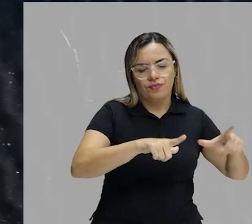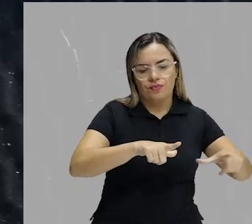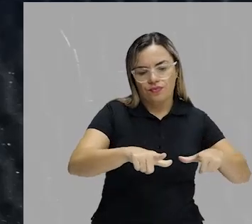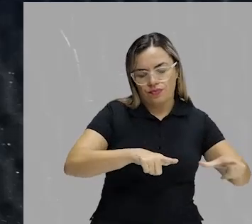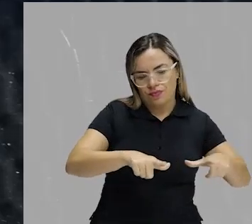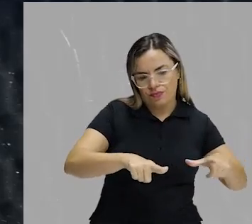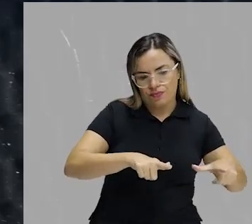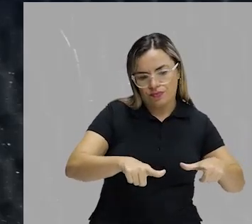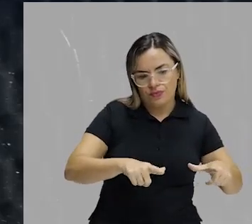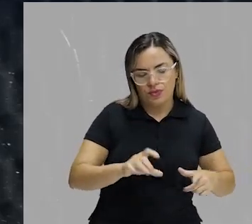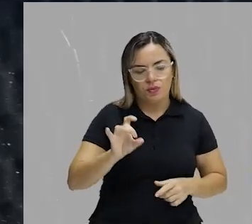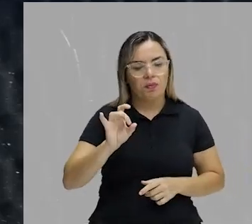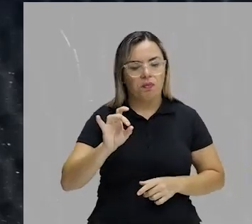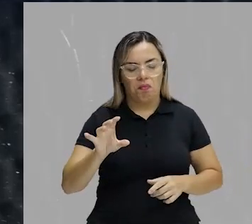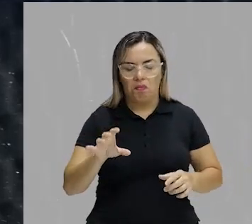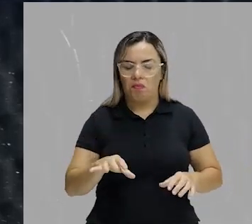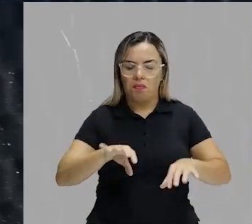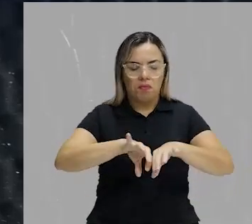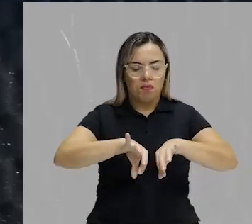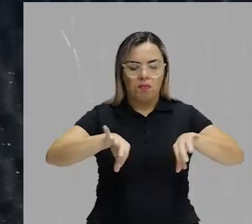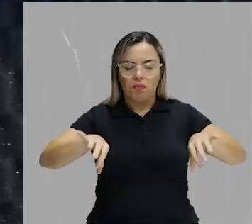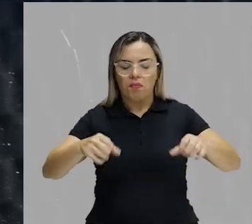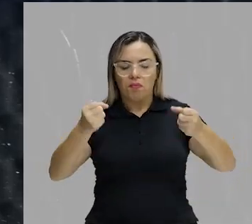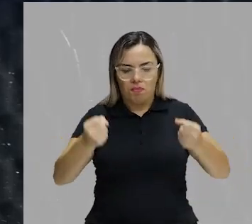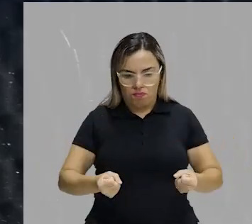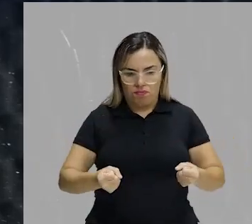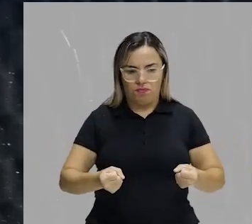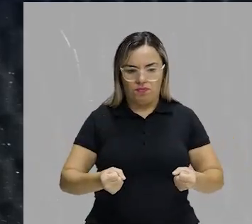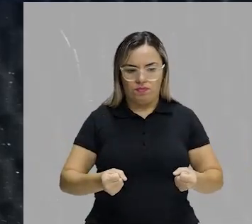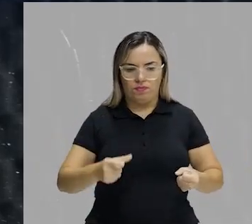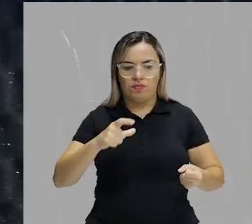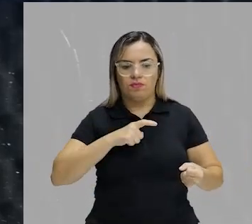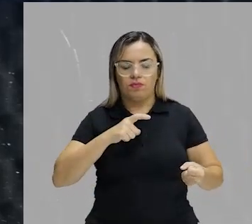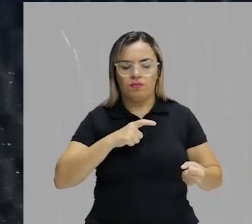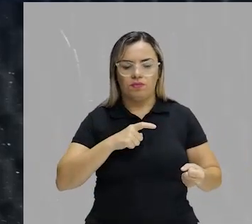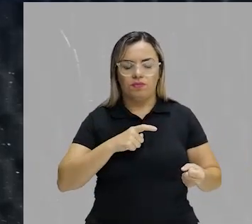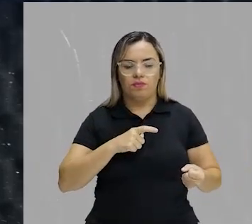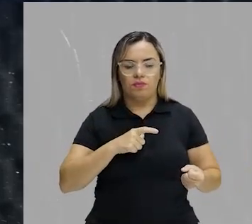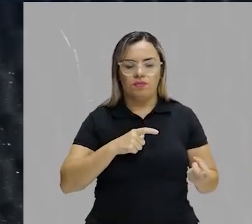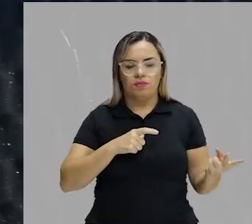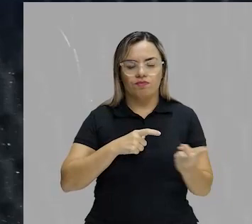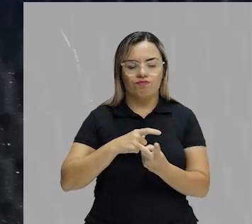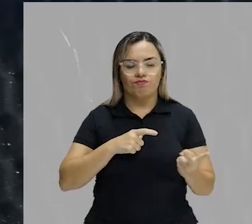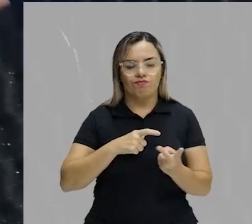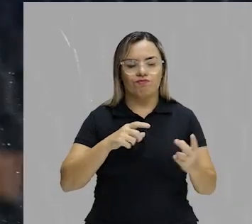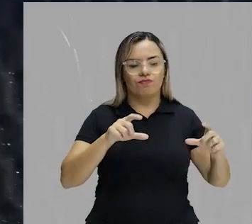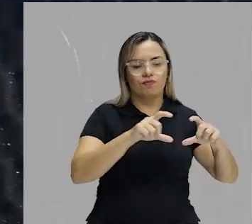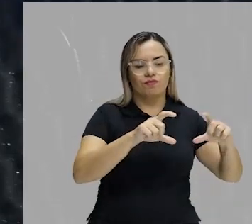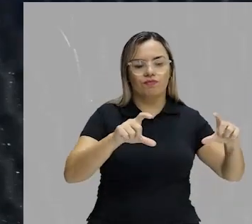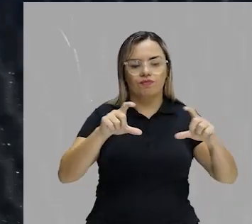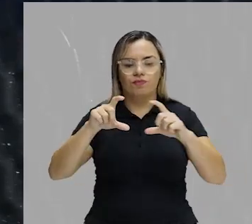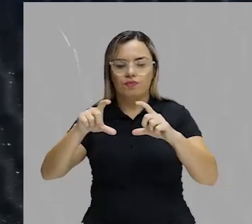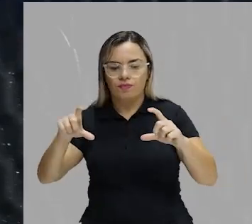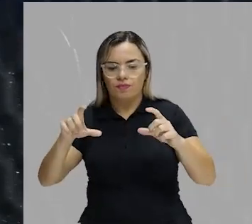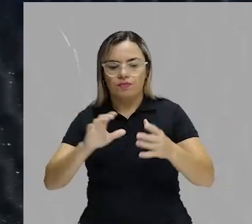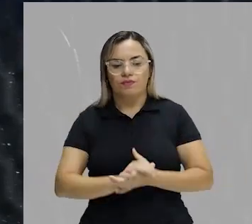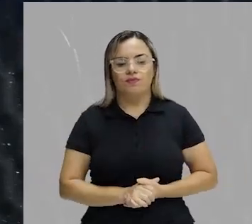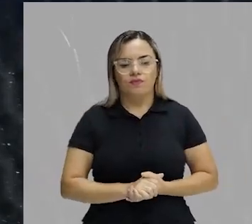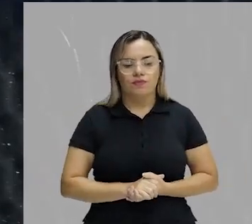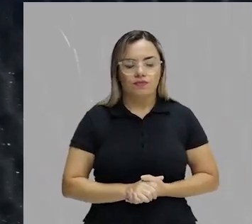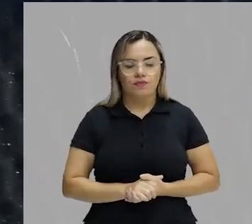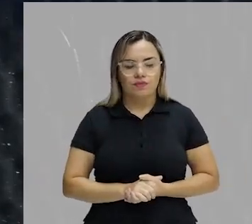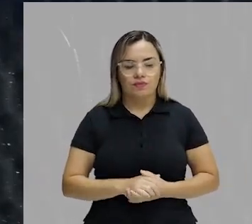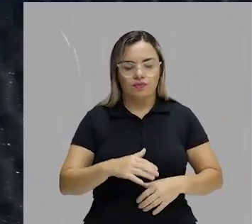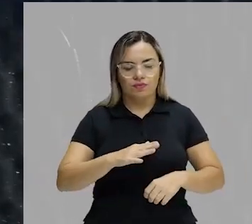Posso. Ou eu posso deixar só em uma. E aqui tem nas duas, Ora brigava, ora discutia.